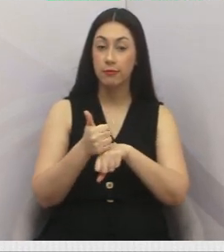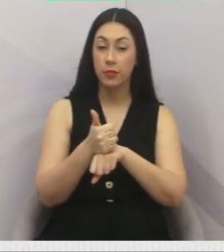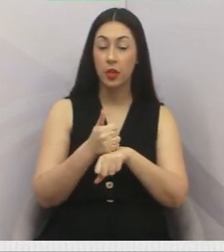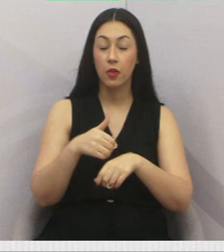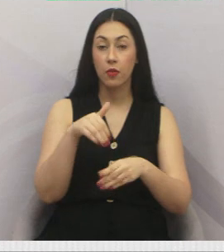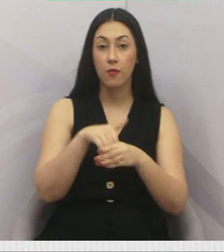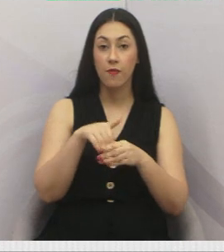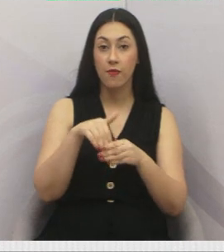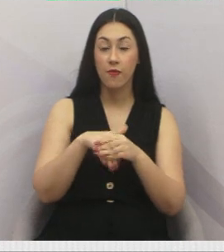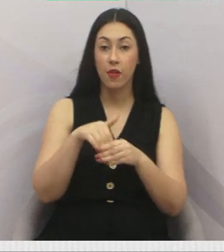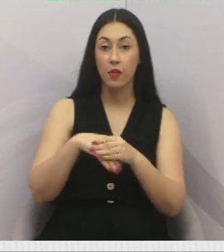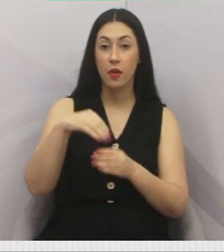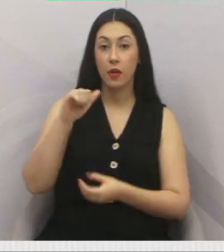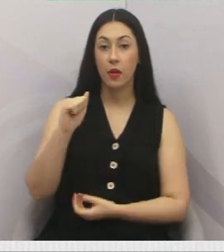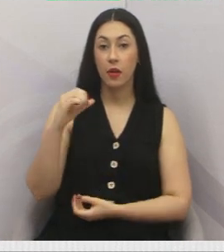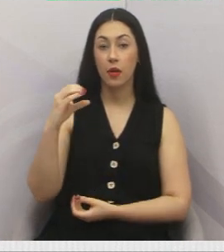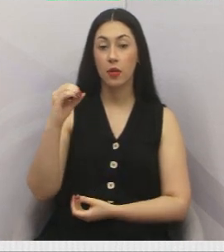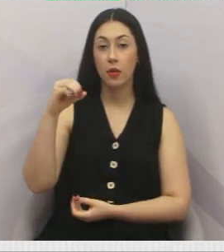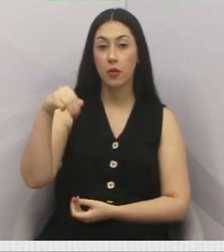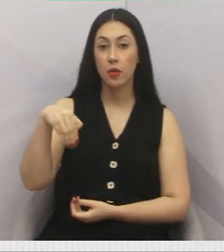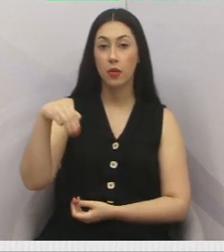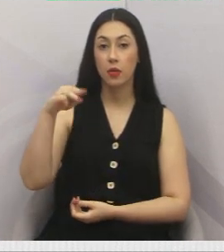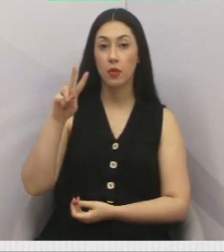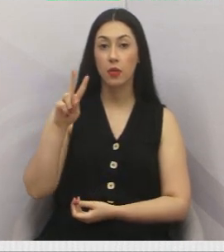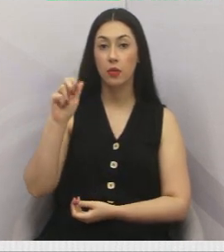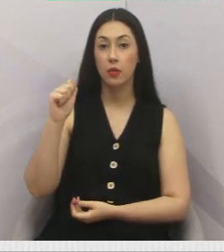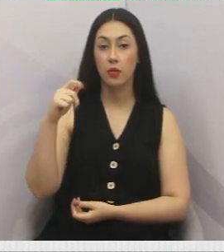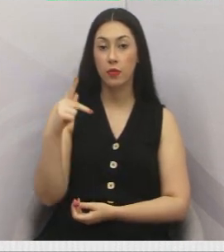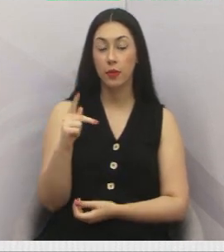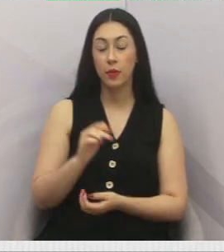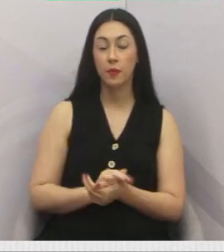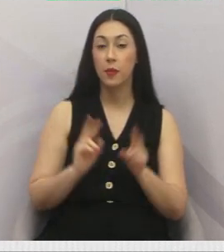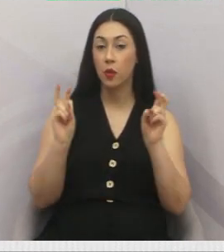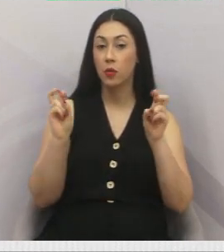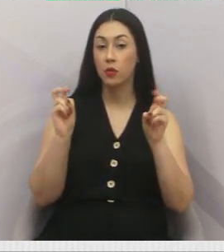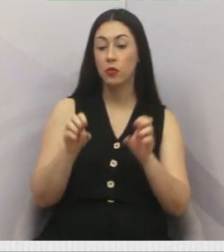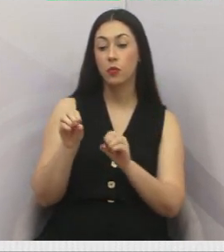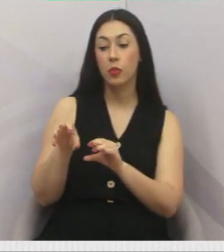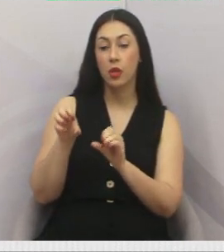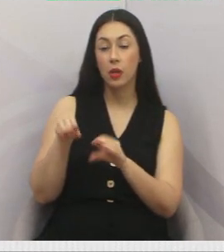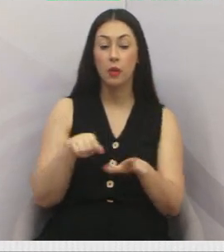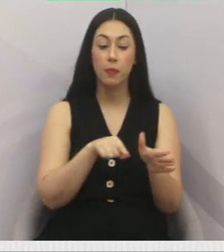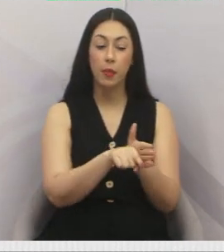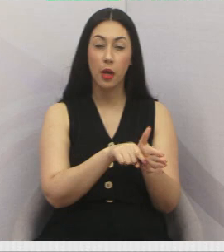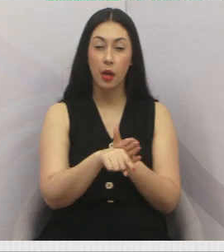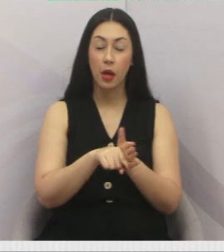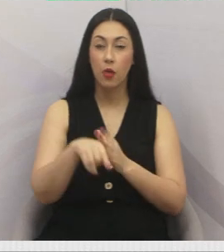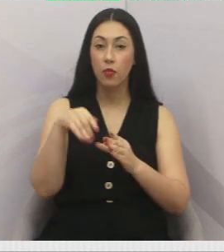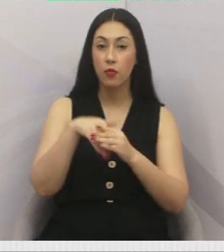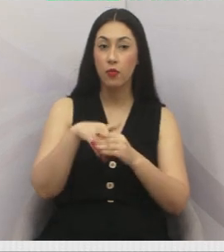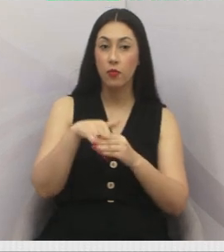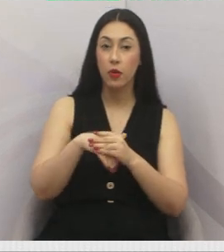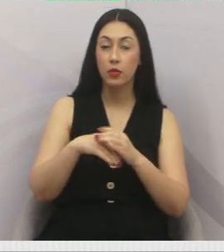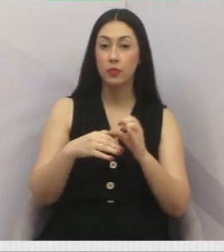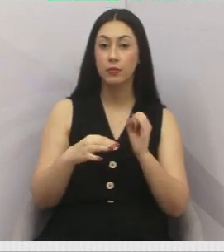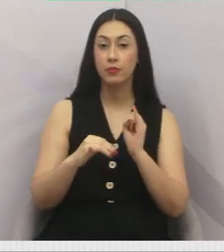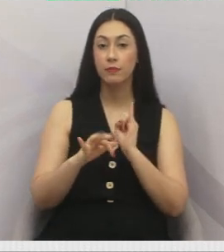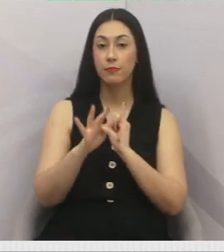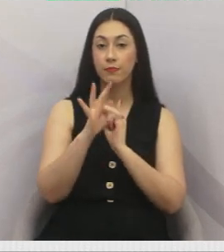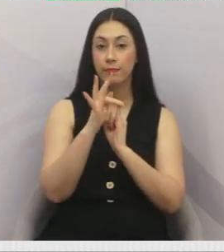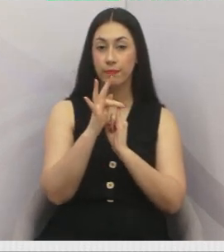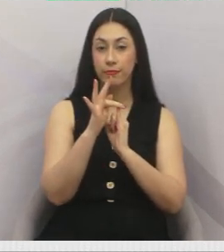um voto para a Convap. Segmento Entidades Acadêmicas e de Pesquisa, um voto para Instituto